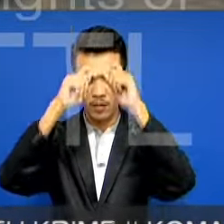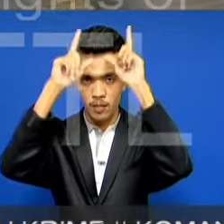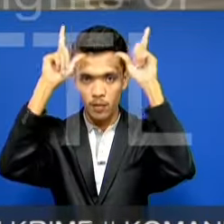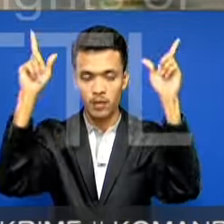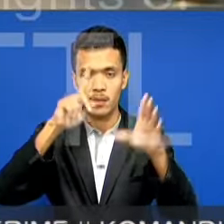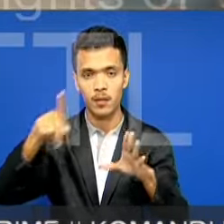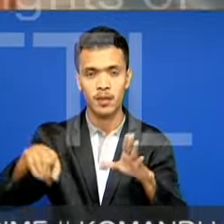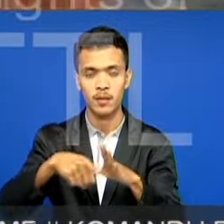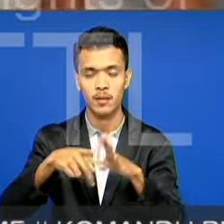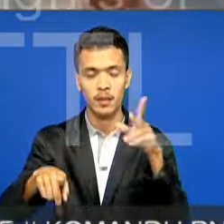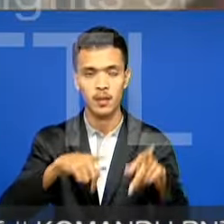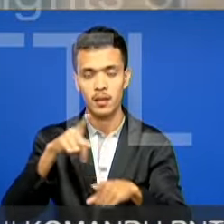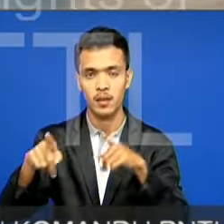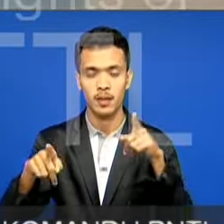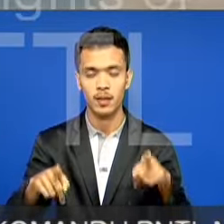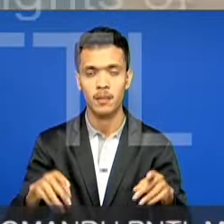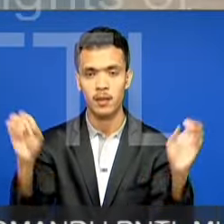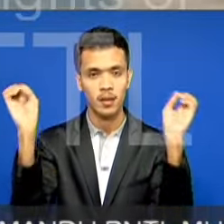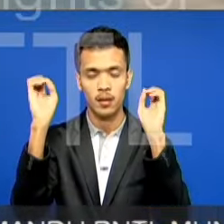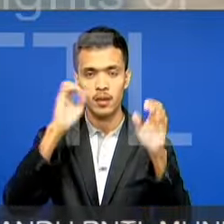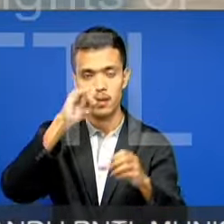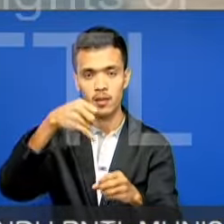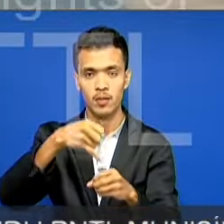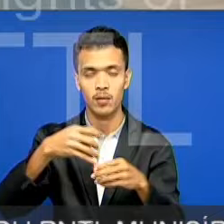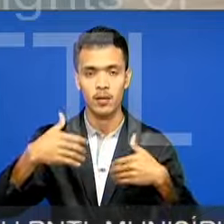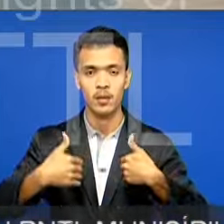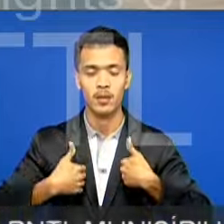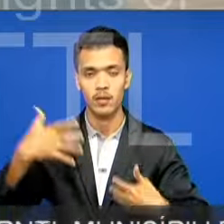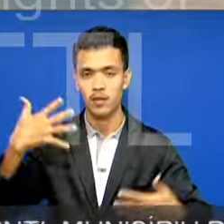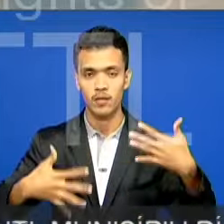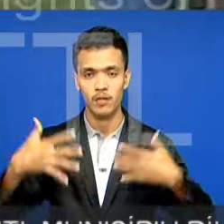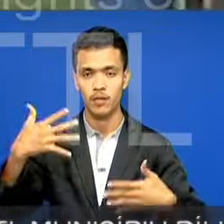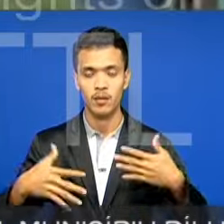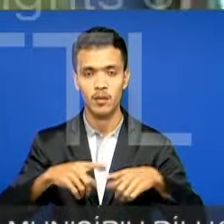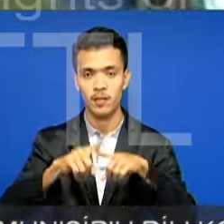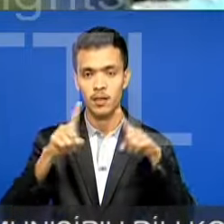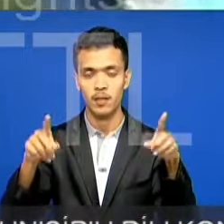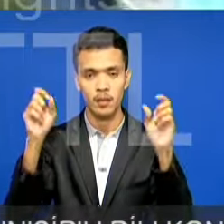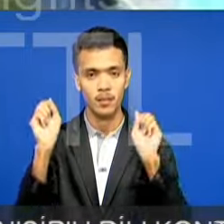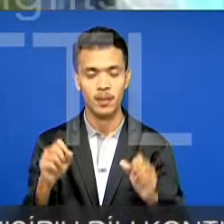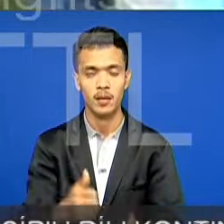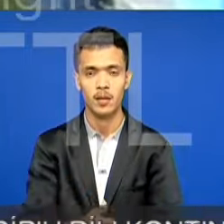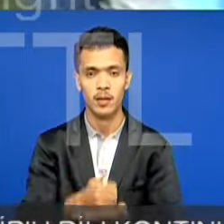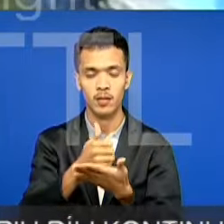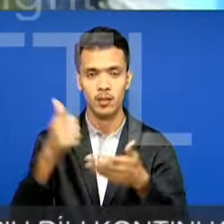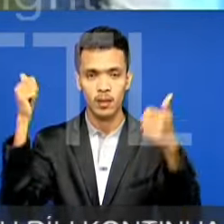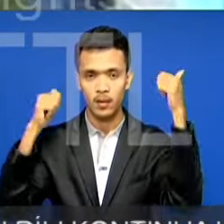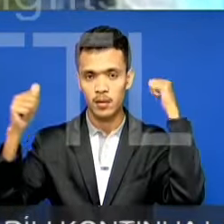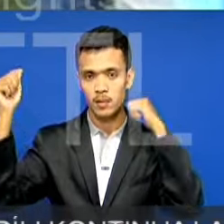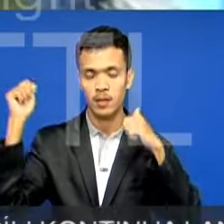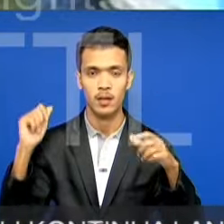participação cidadão baluta libertação. Laos envolve e afundo dele, mas bebele contribui e o Rússia atividade para o